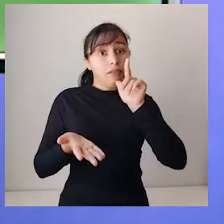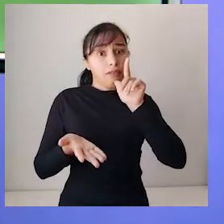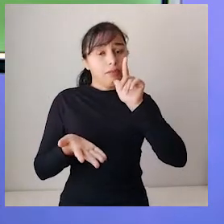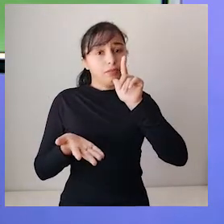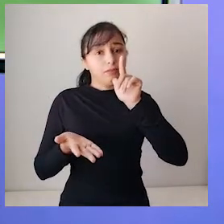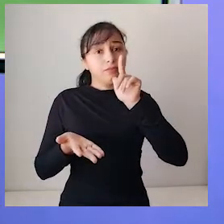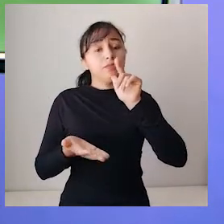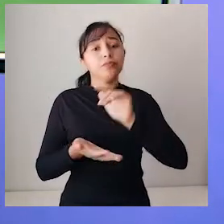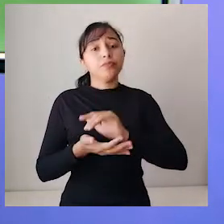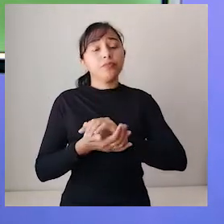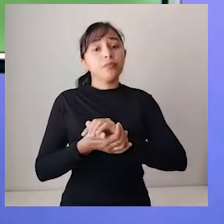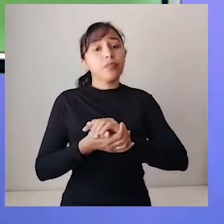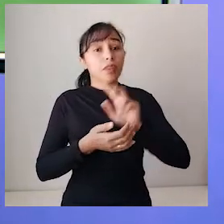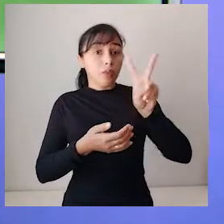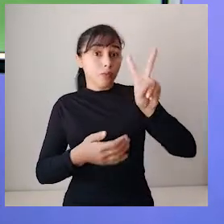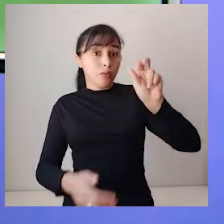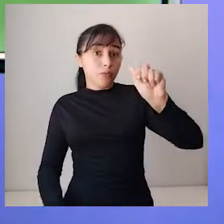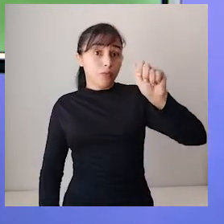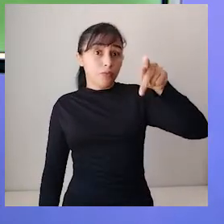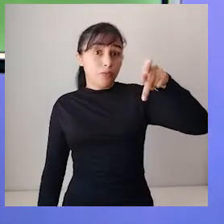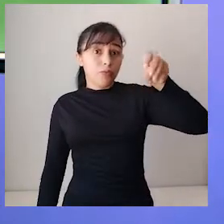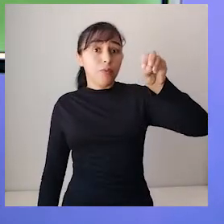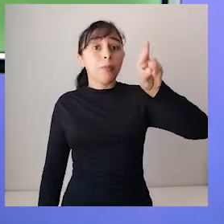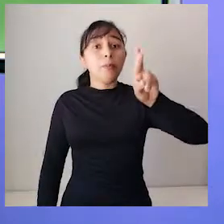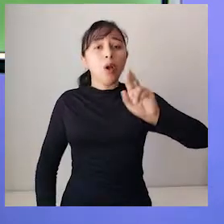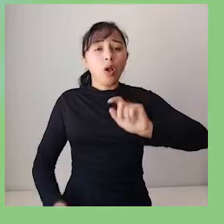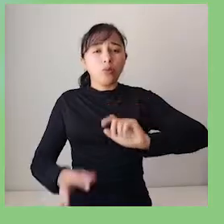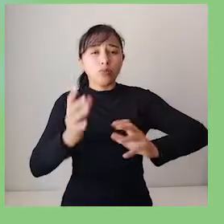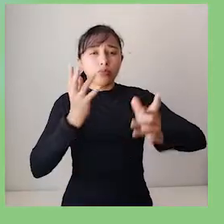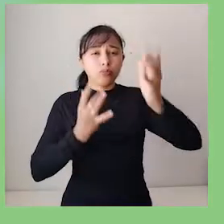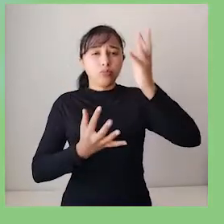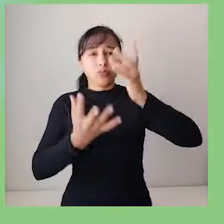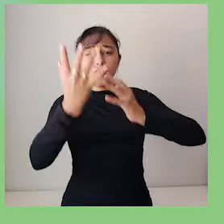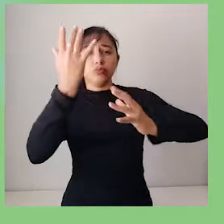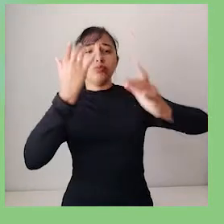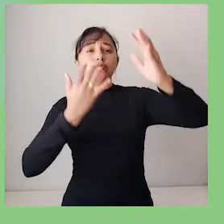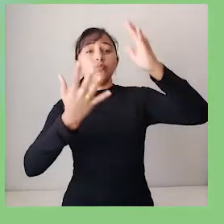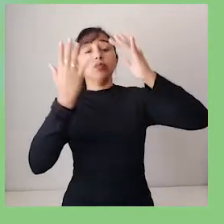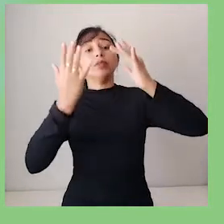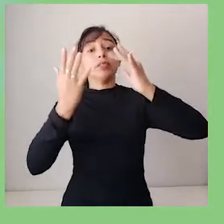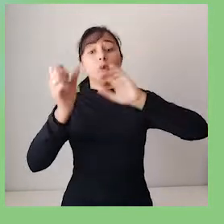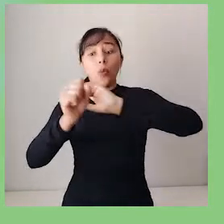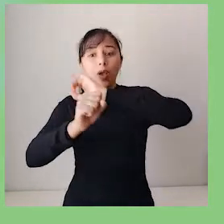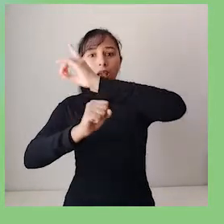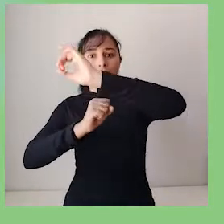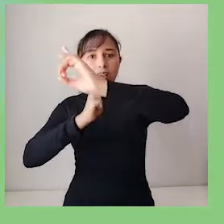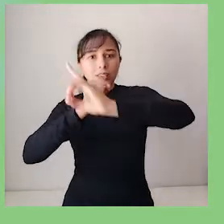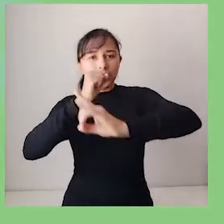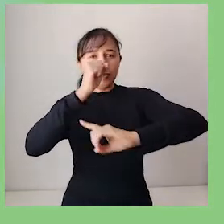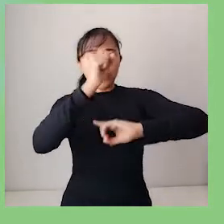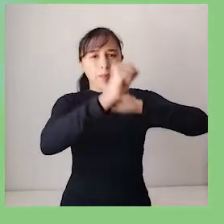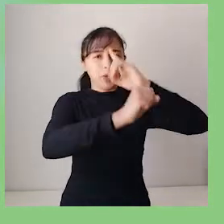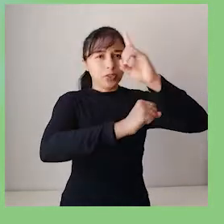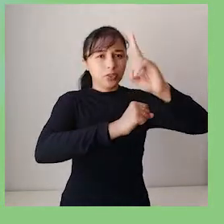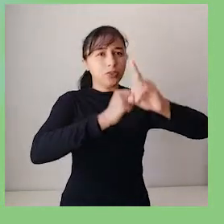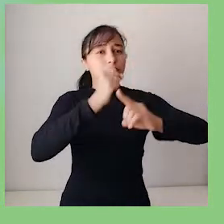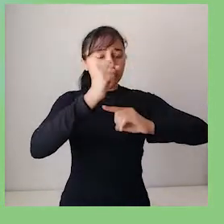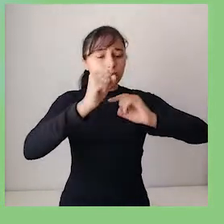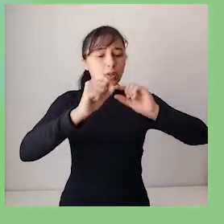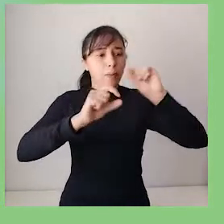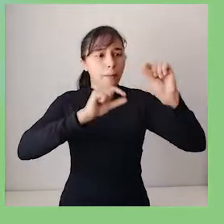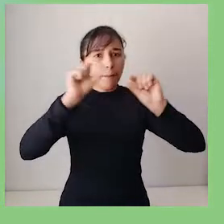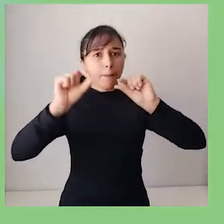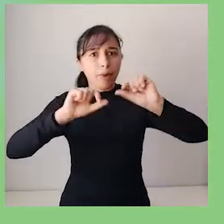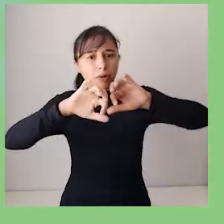a água no estado gasoso é o vapor de água. Essas partículas no estado gasoso